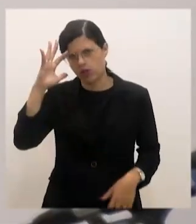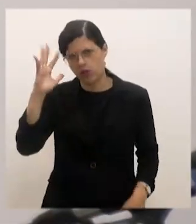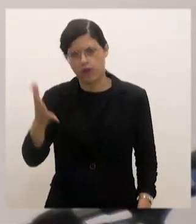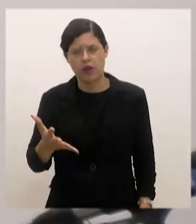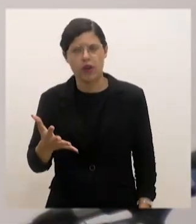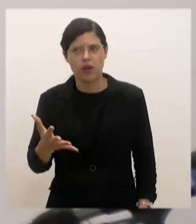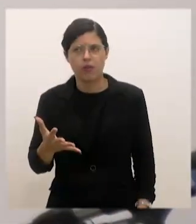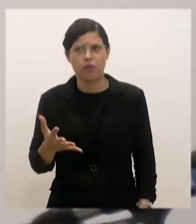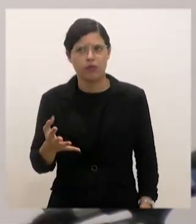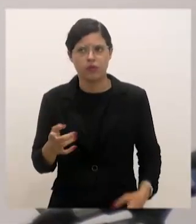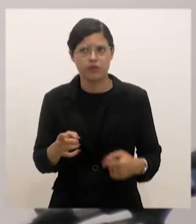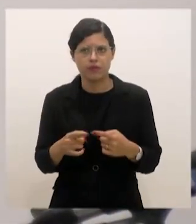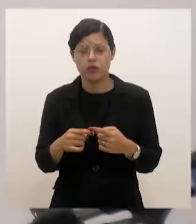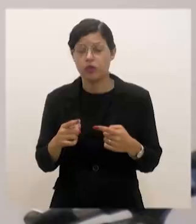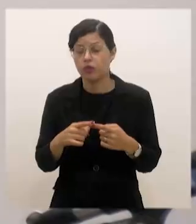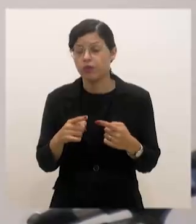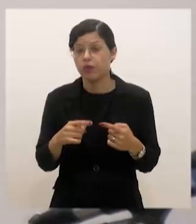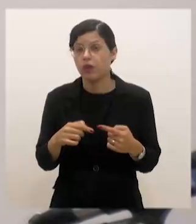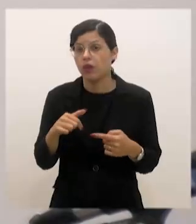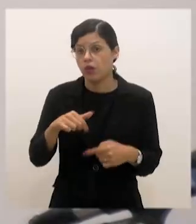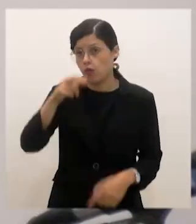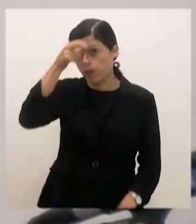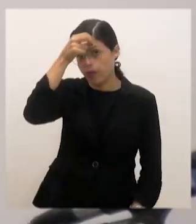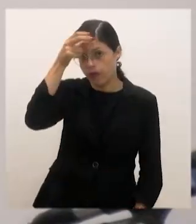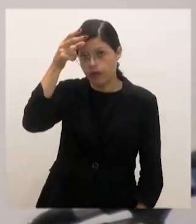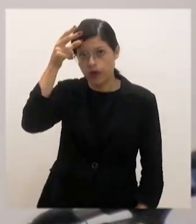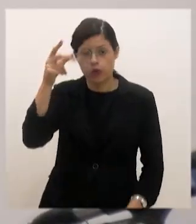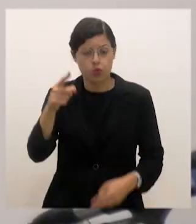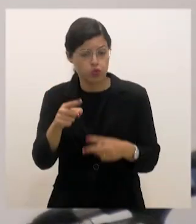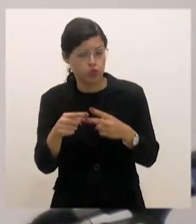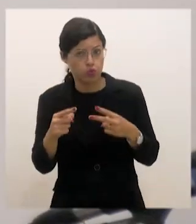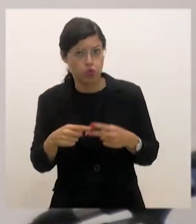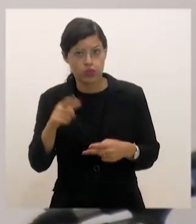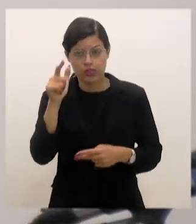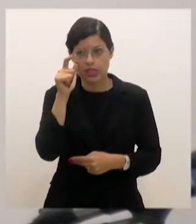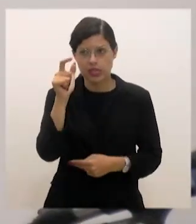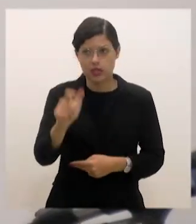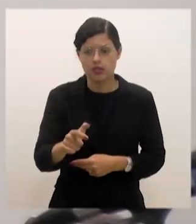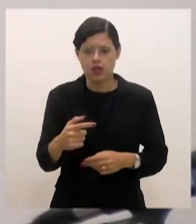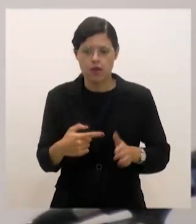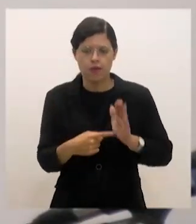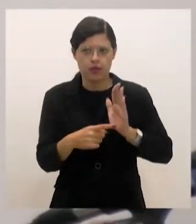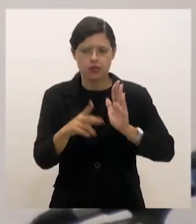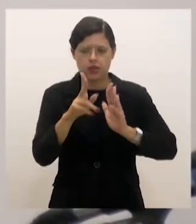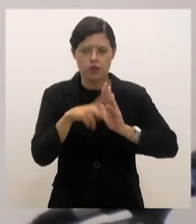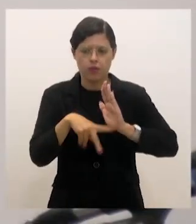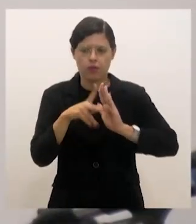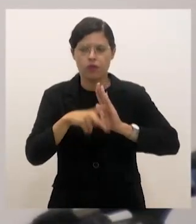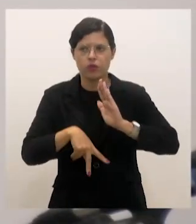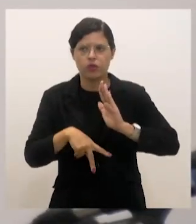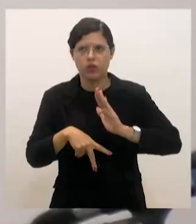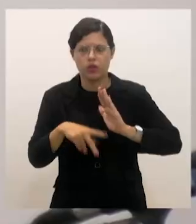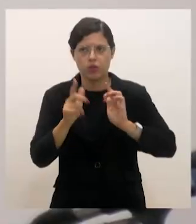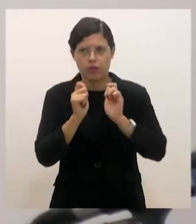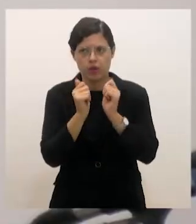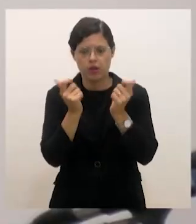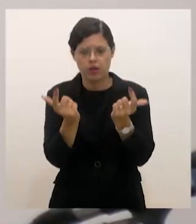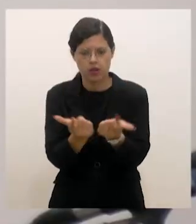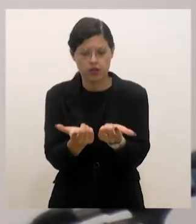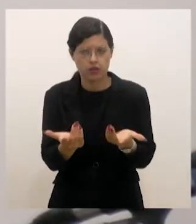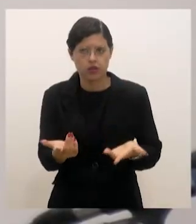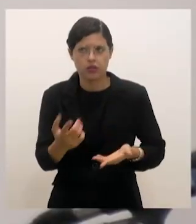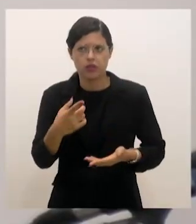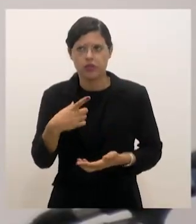dois prefeitos, que hoje são os maiores interessados, apresentaram o projeto à Assembleia Legislativa, que